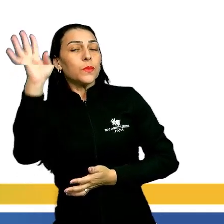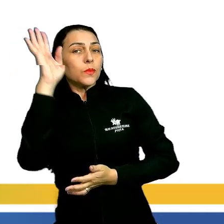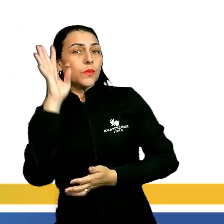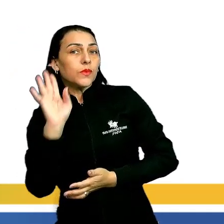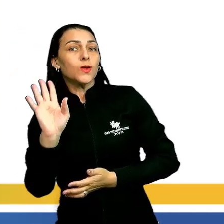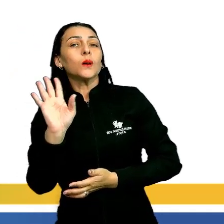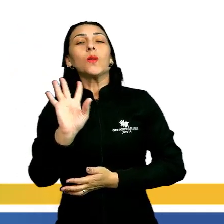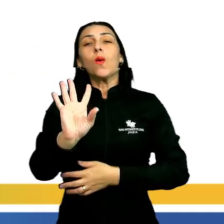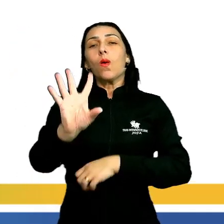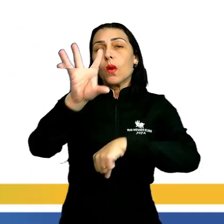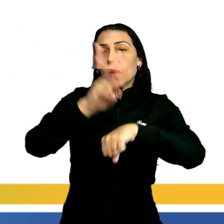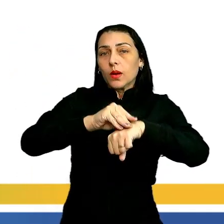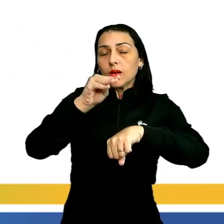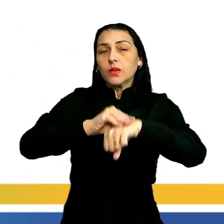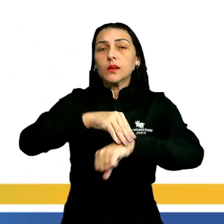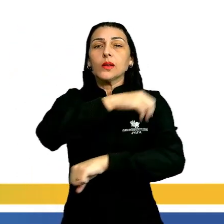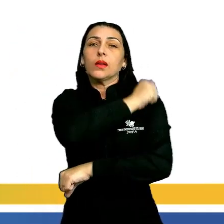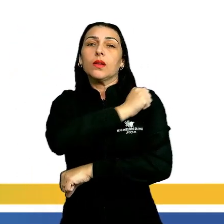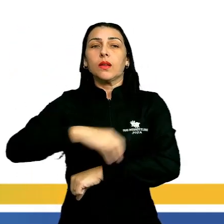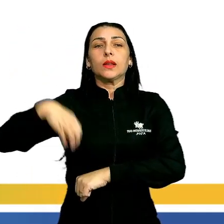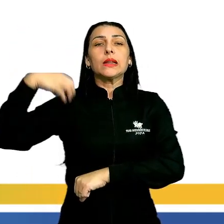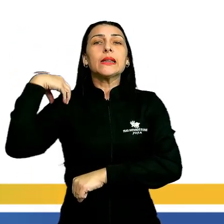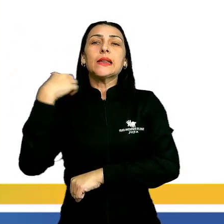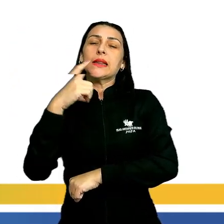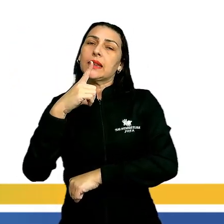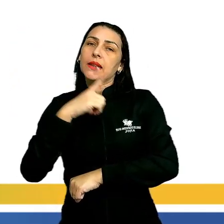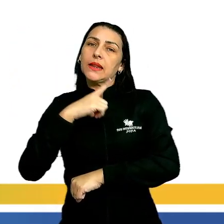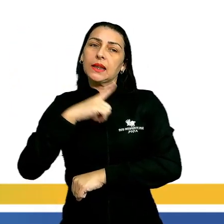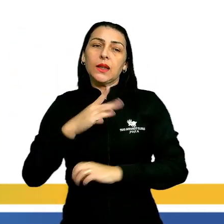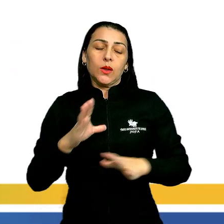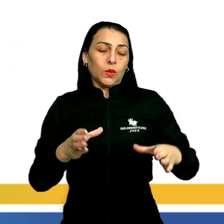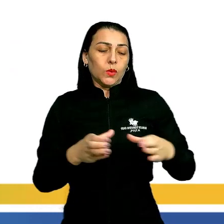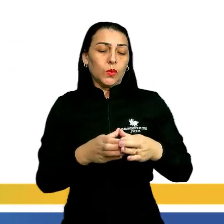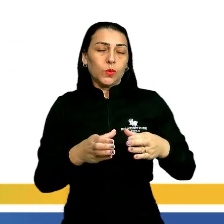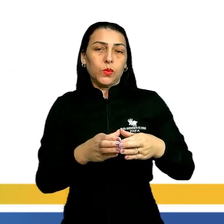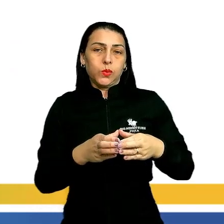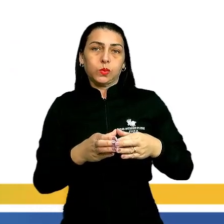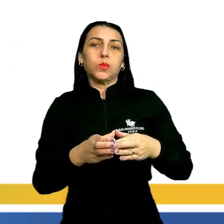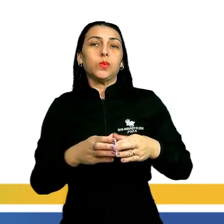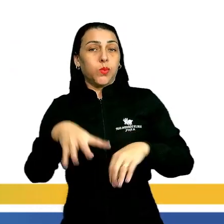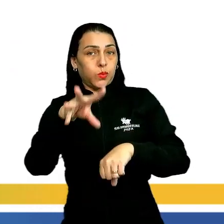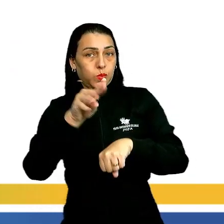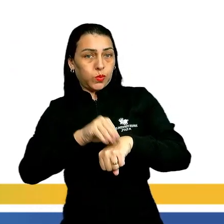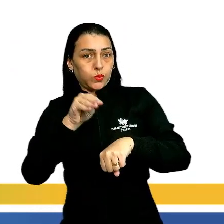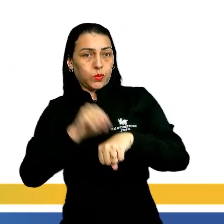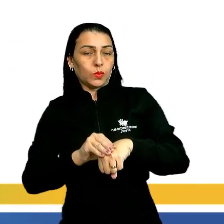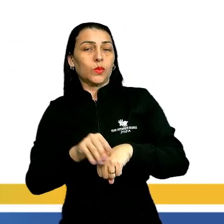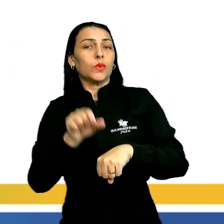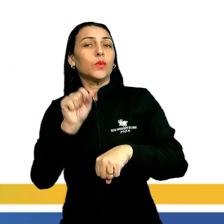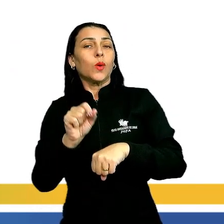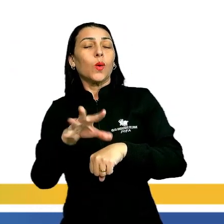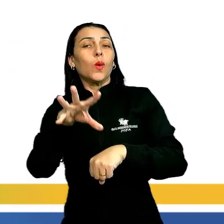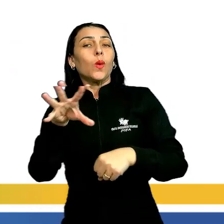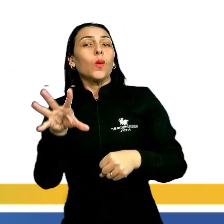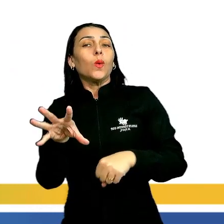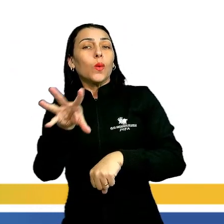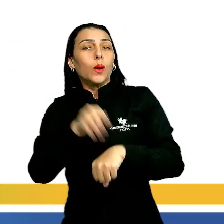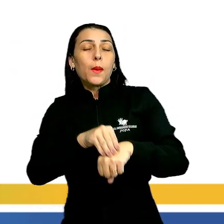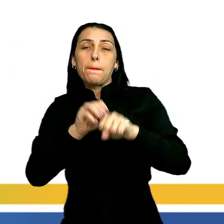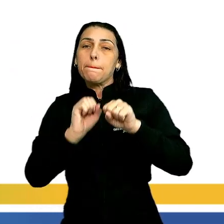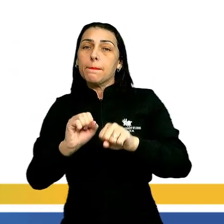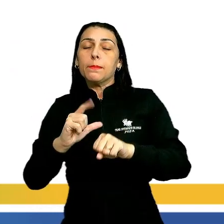de Aristóteles, há uma categorização hierárquica do conhecimento, uma vez que o conhecimento